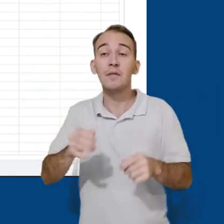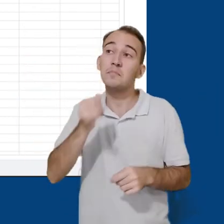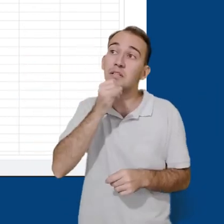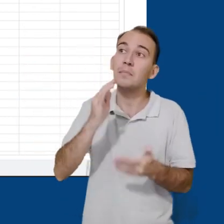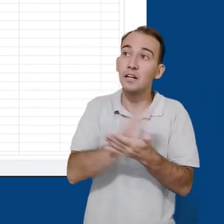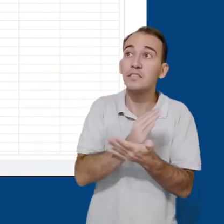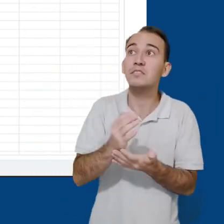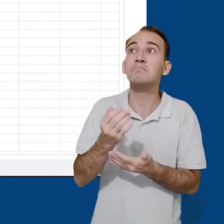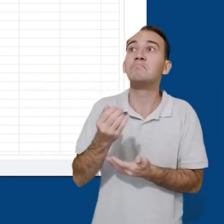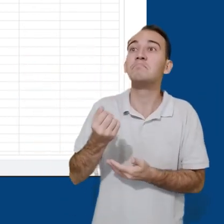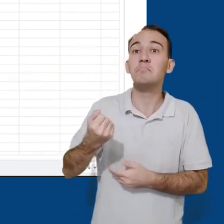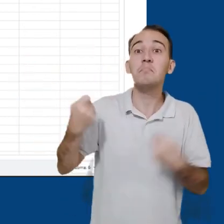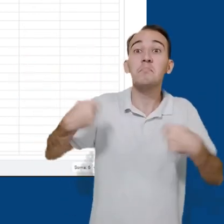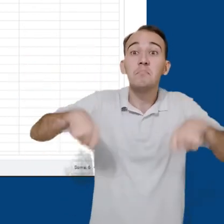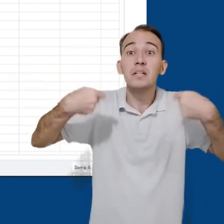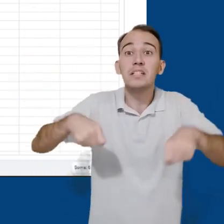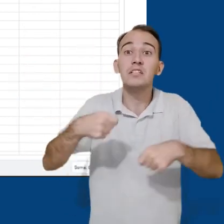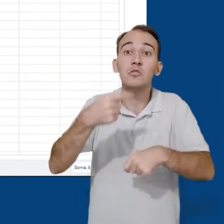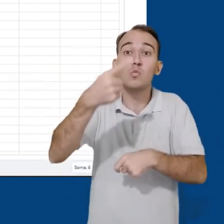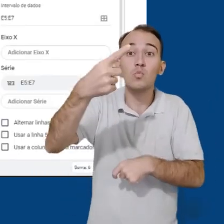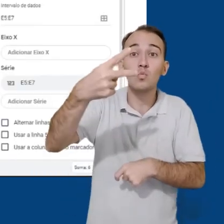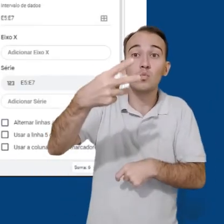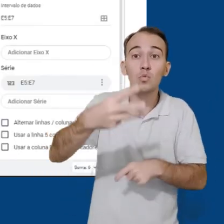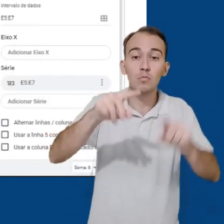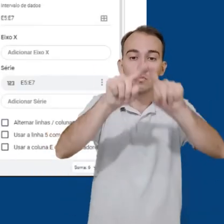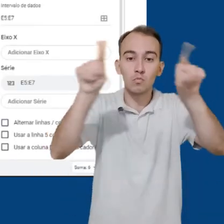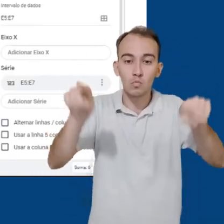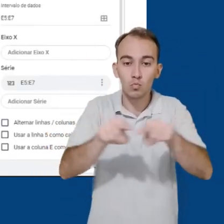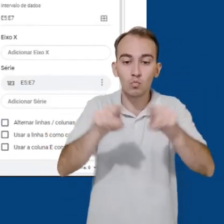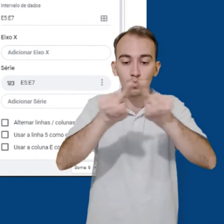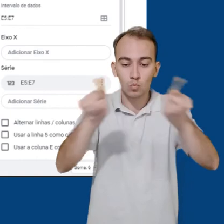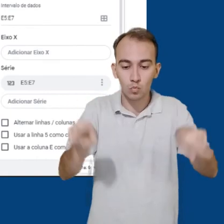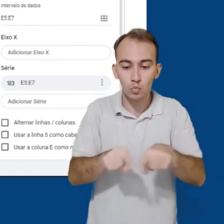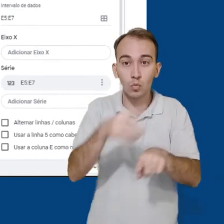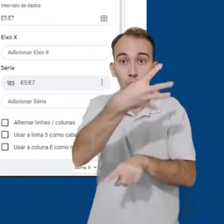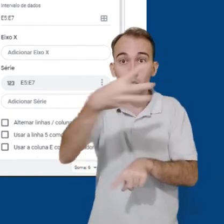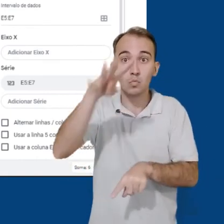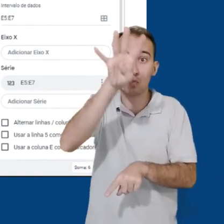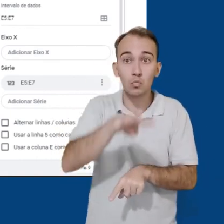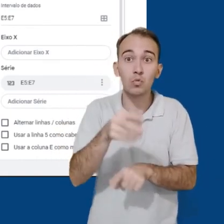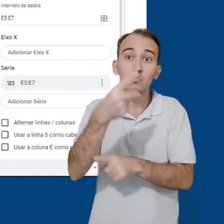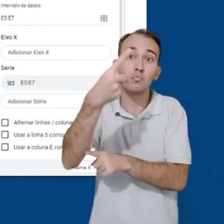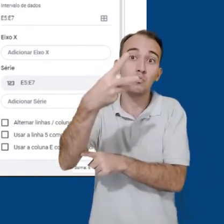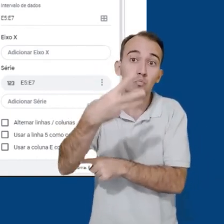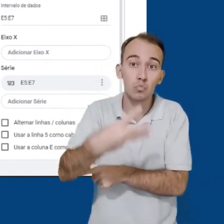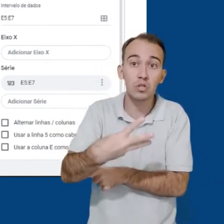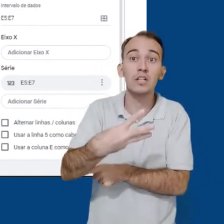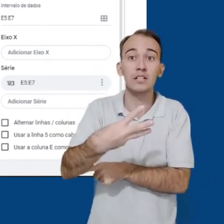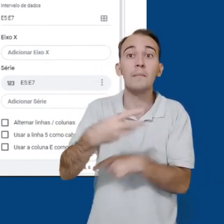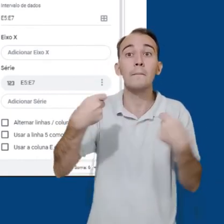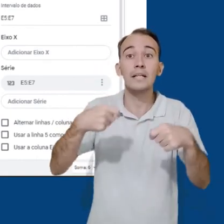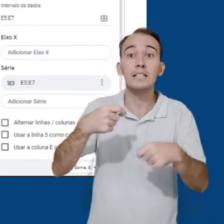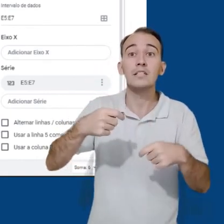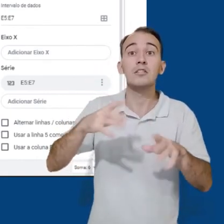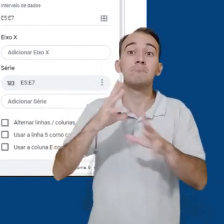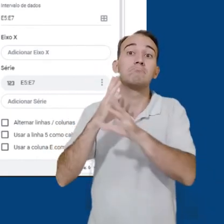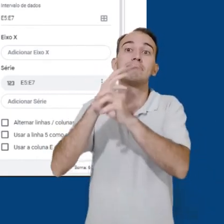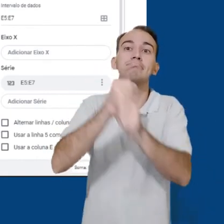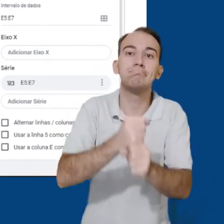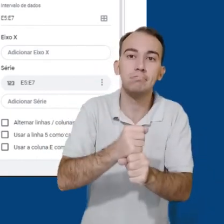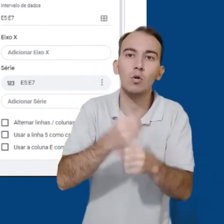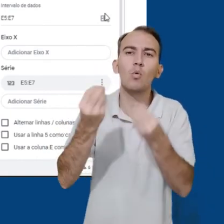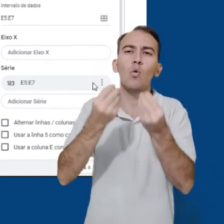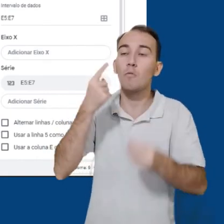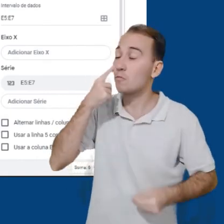células que contém os valores numéricos e clicamos na ferramenta de gráficos e isso gerará um gráfico em nossa tela ao lado direito temos